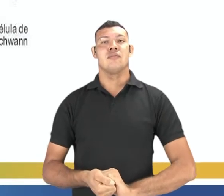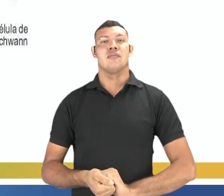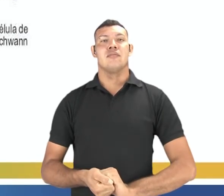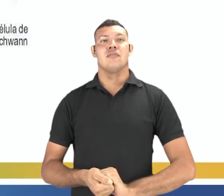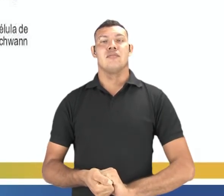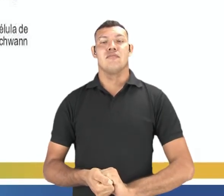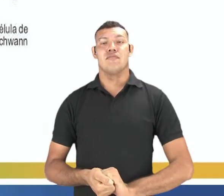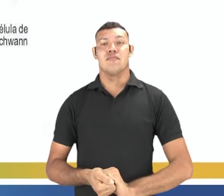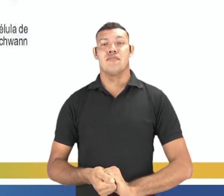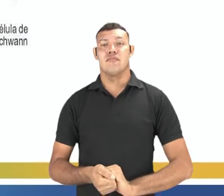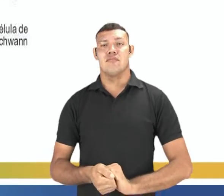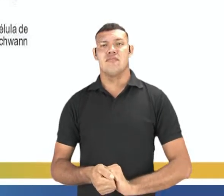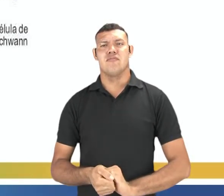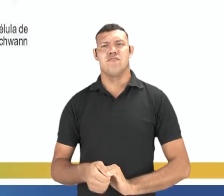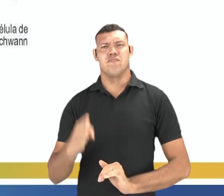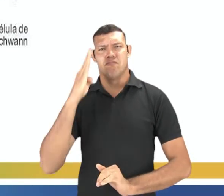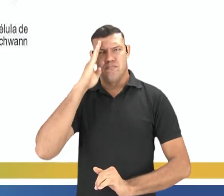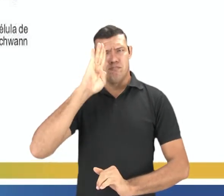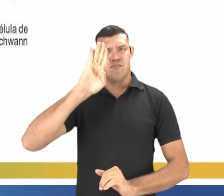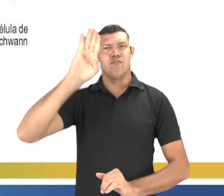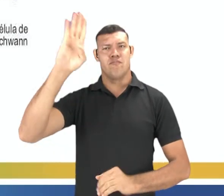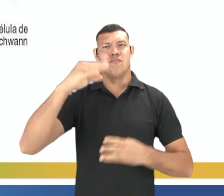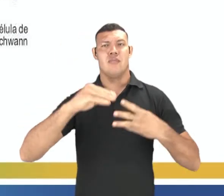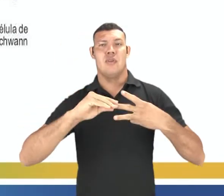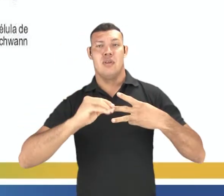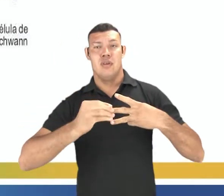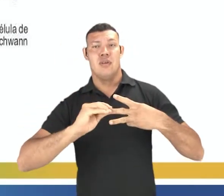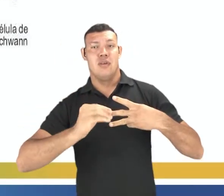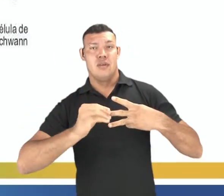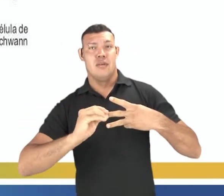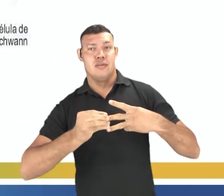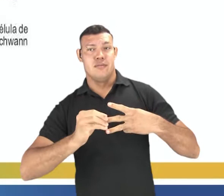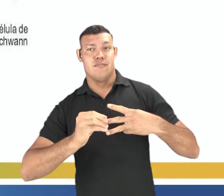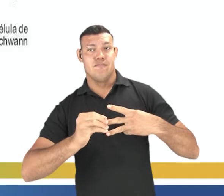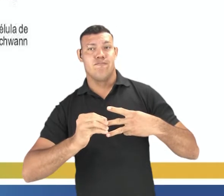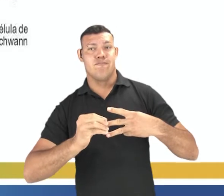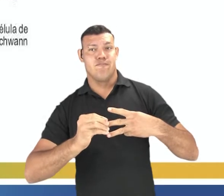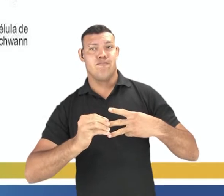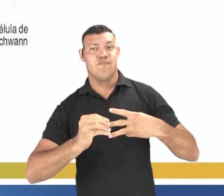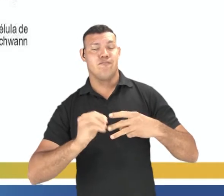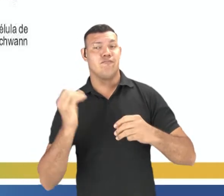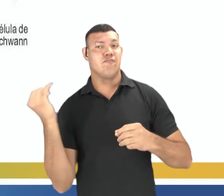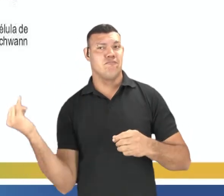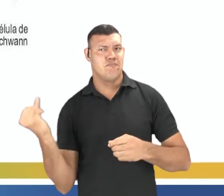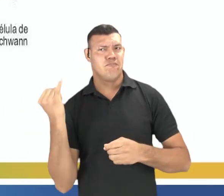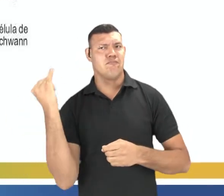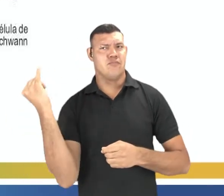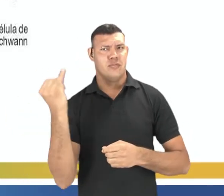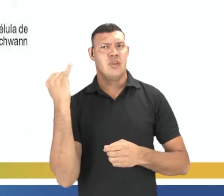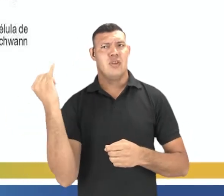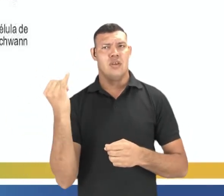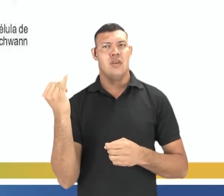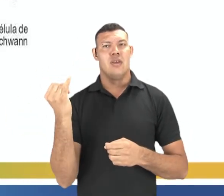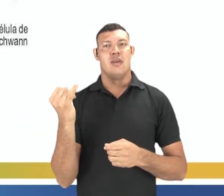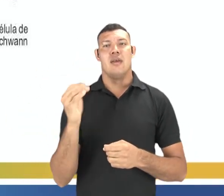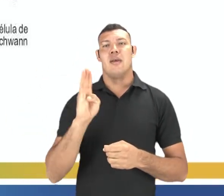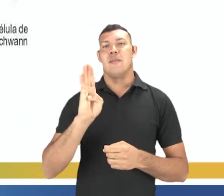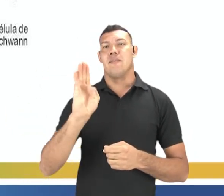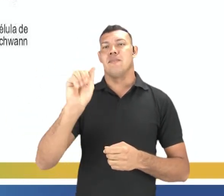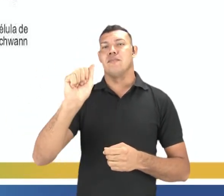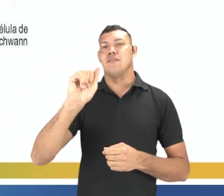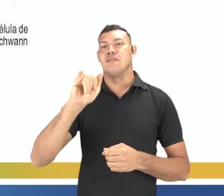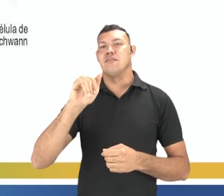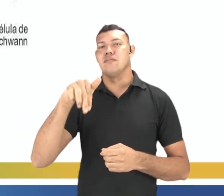Uma principal célula responsável pelo sistema que nós podemos chamar de bainha de melanina.